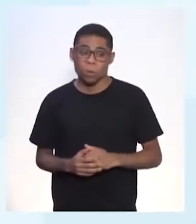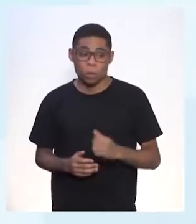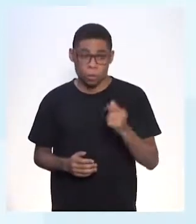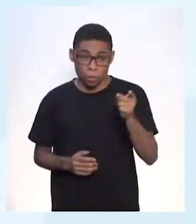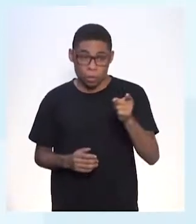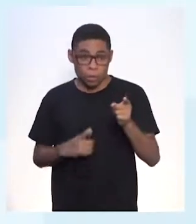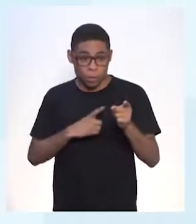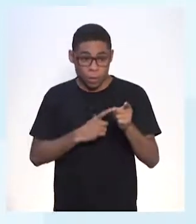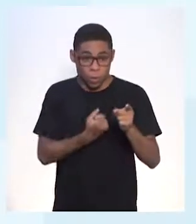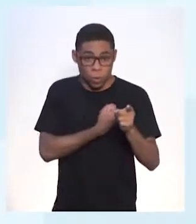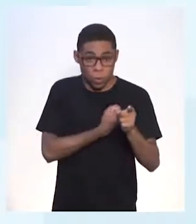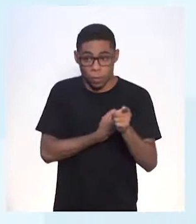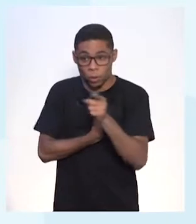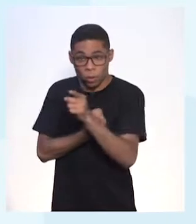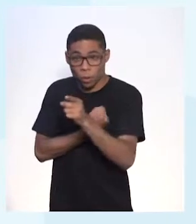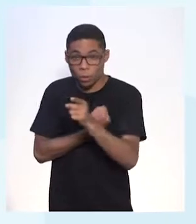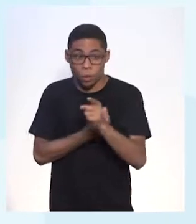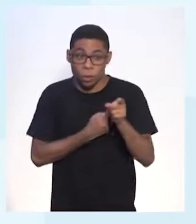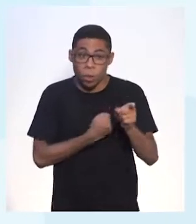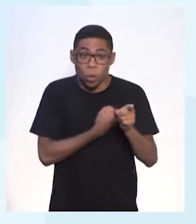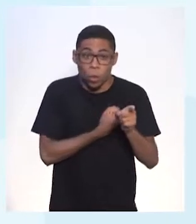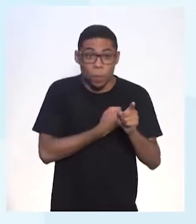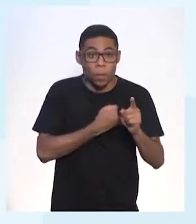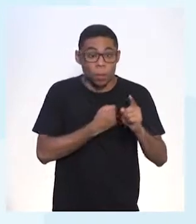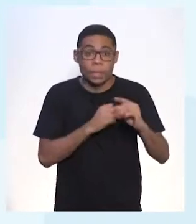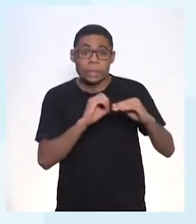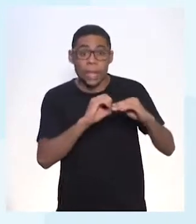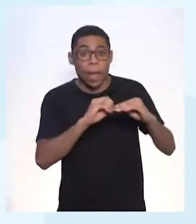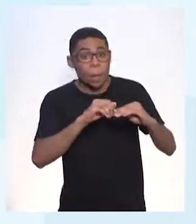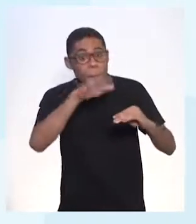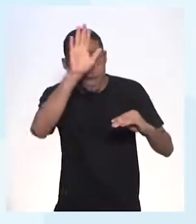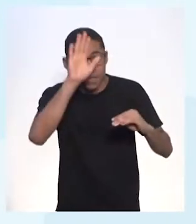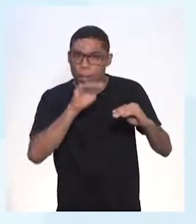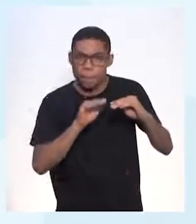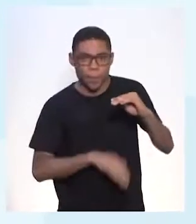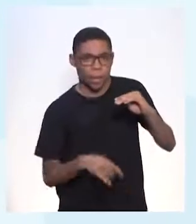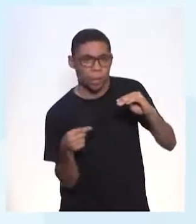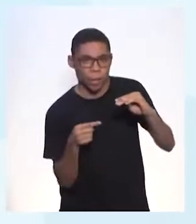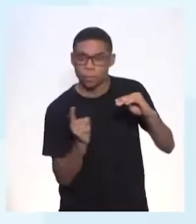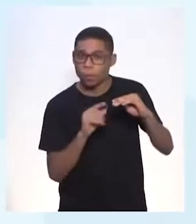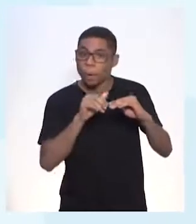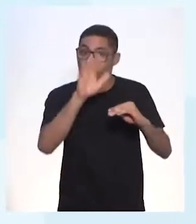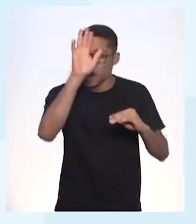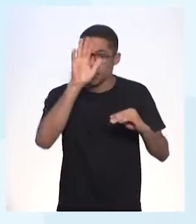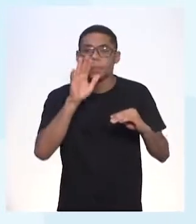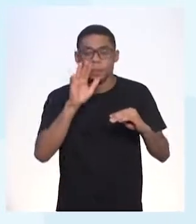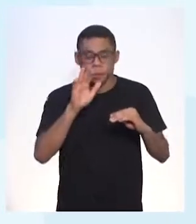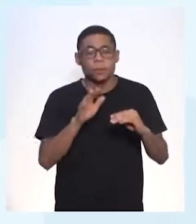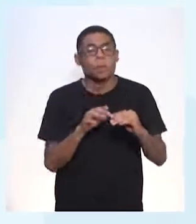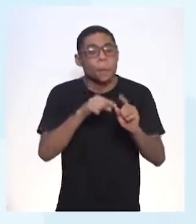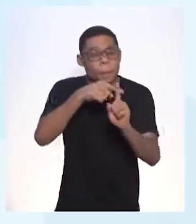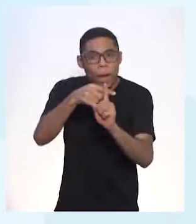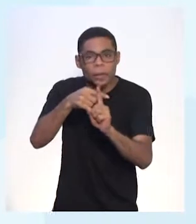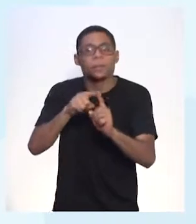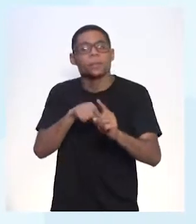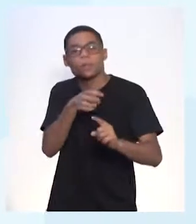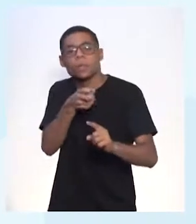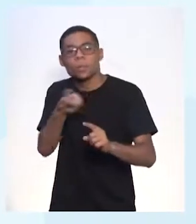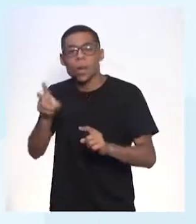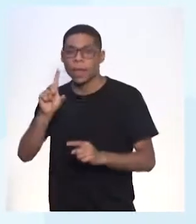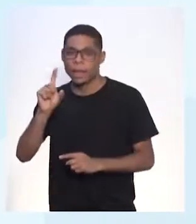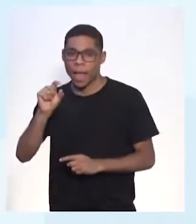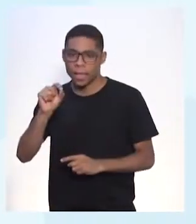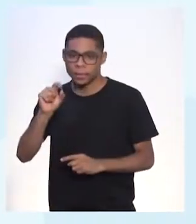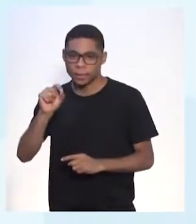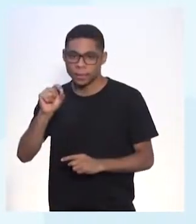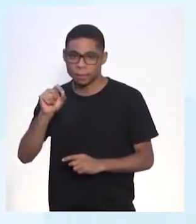números positivos é igual a 10. Então, aqui, ó, coloquei igual a 10. E aí, ele continua.